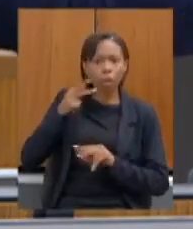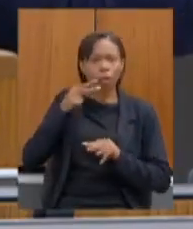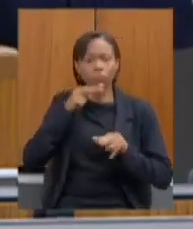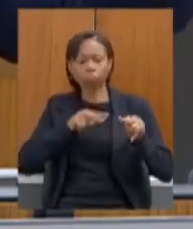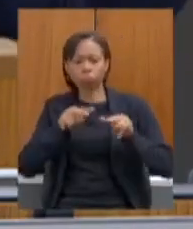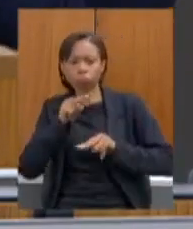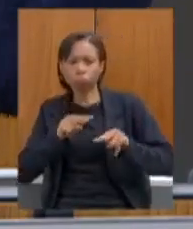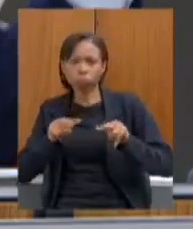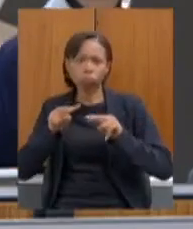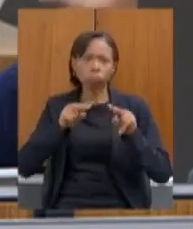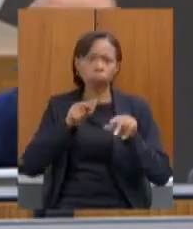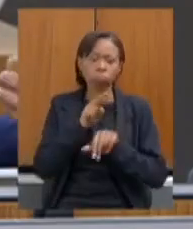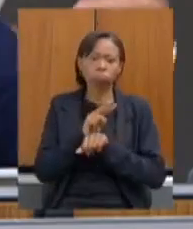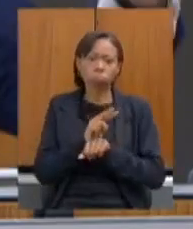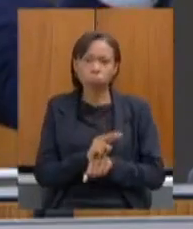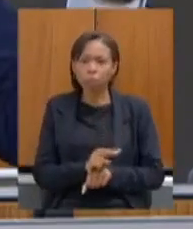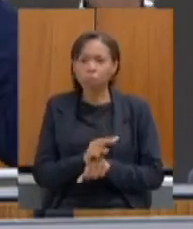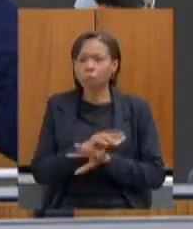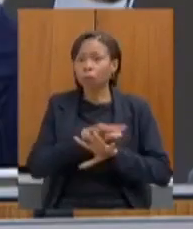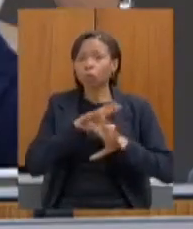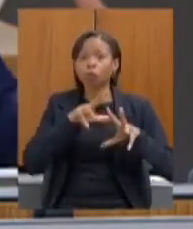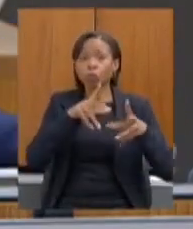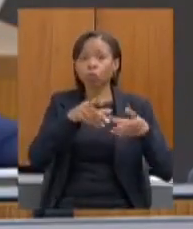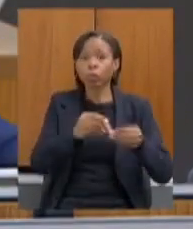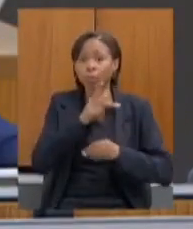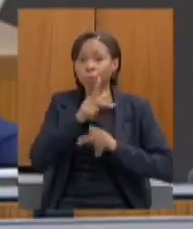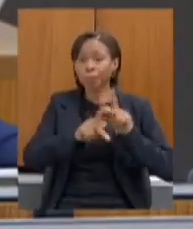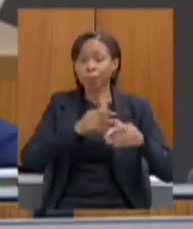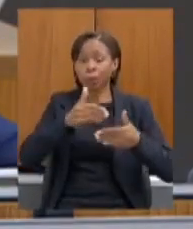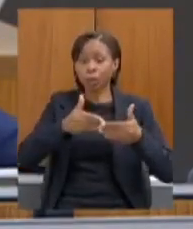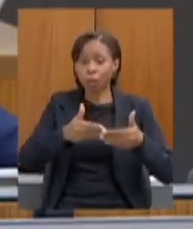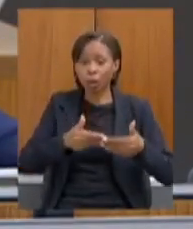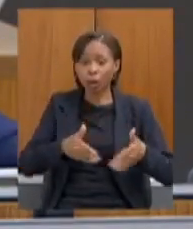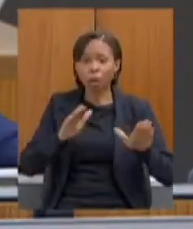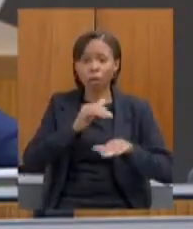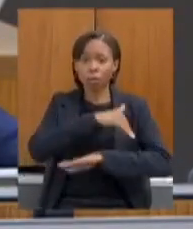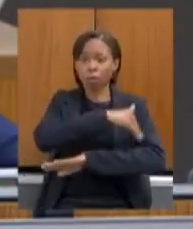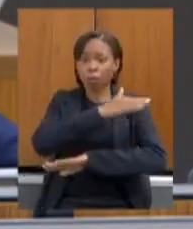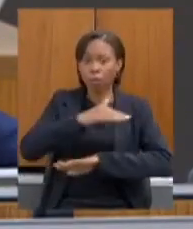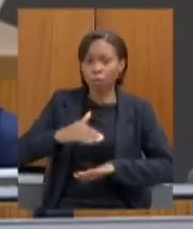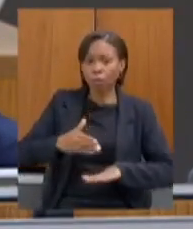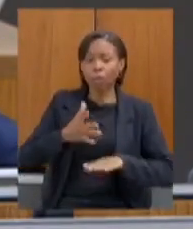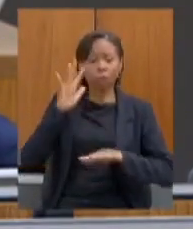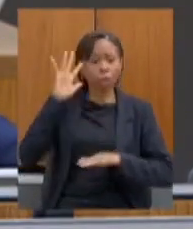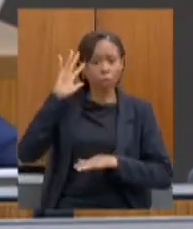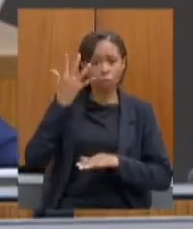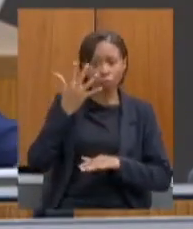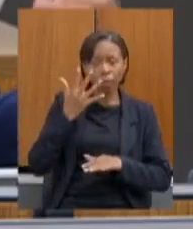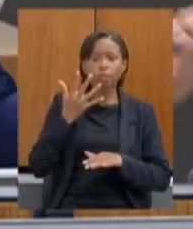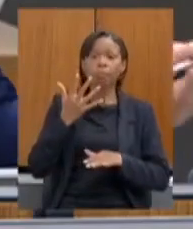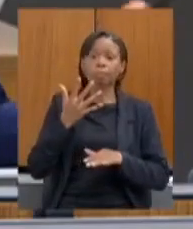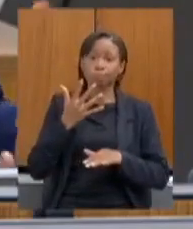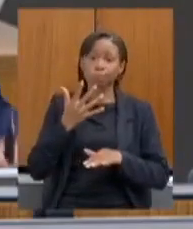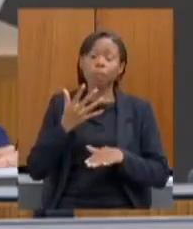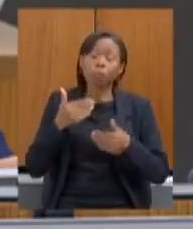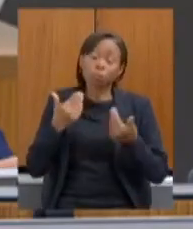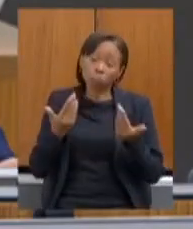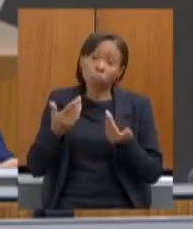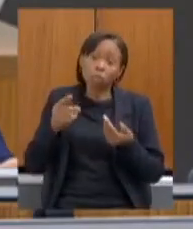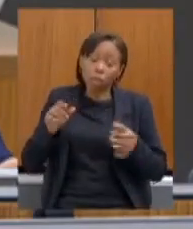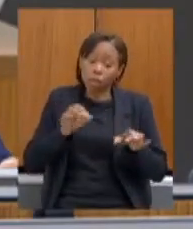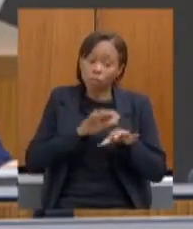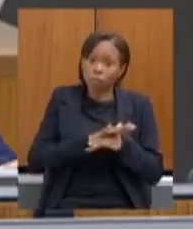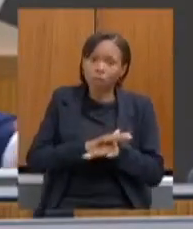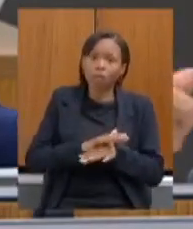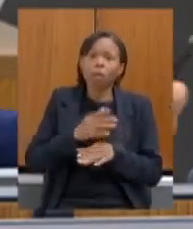das barragens ao longo de mais de um ano de diálogo sobre esse assunto, mas, por que não discutirmos a utilização